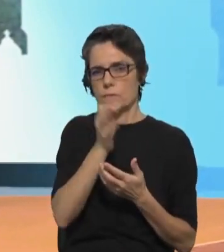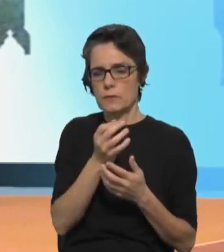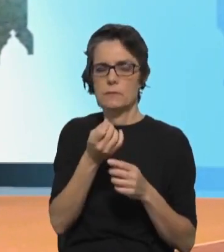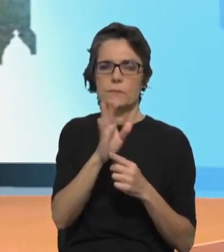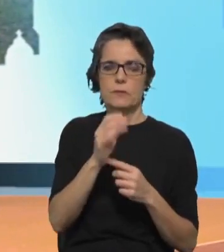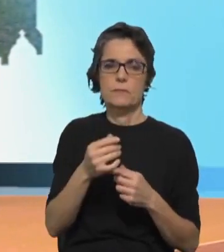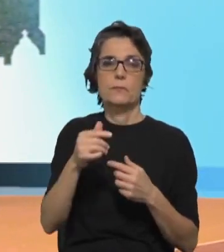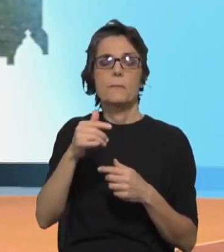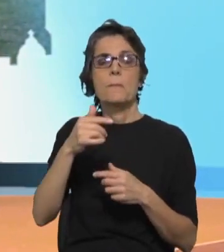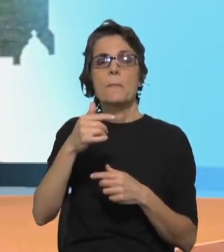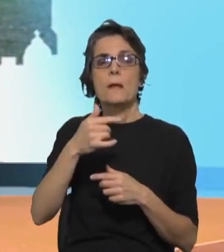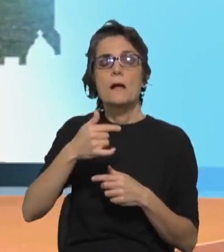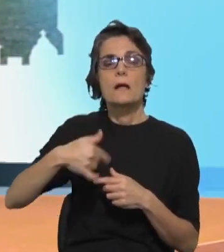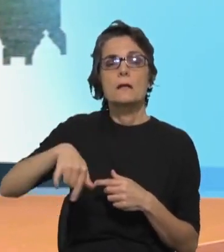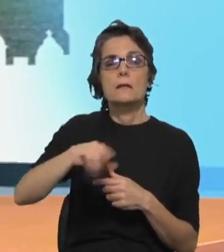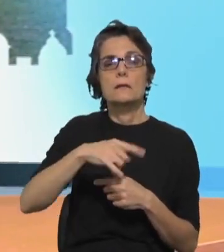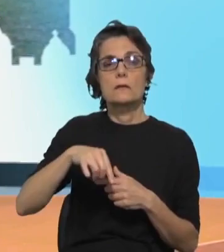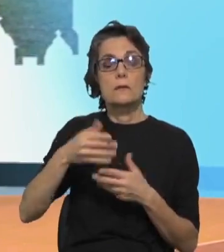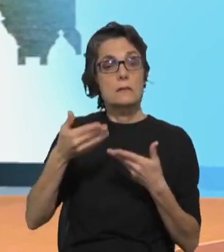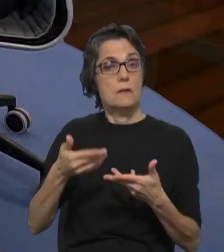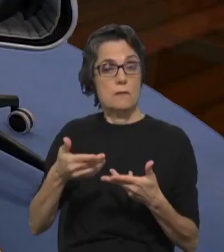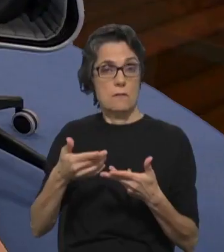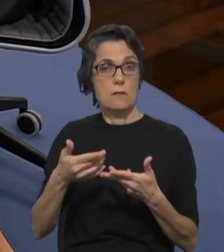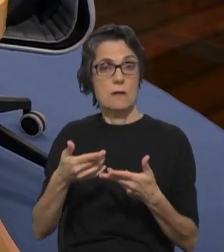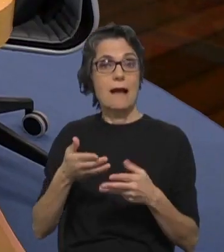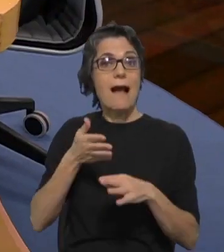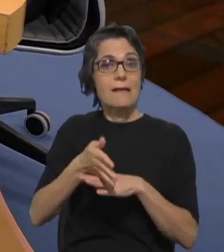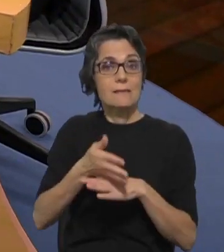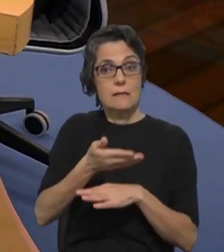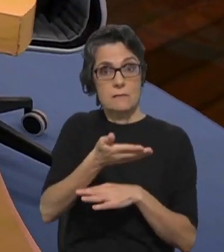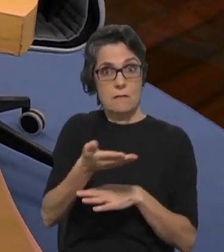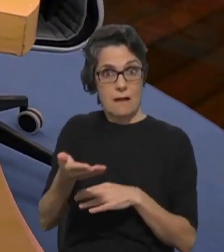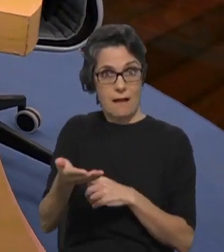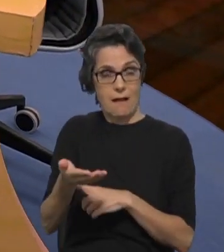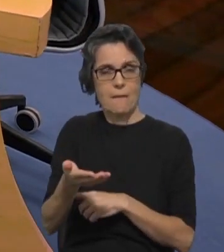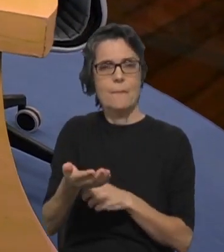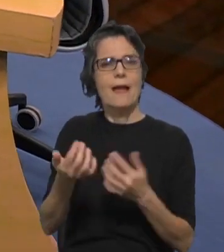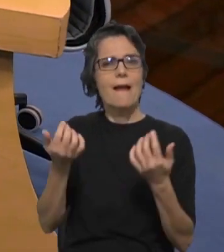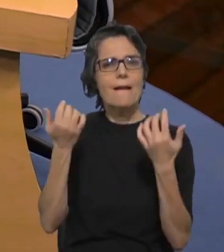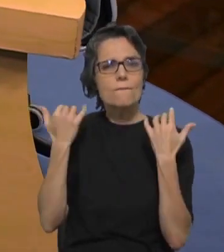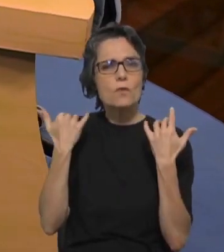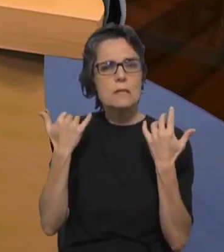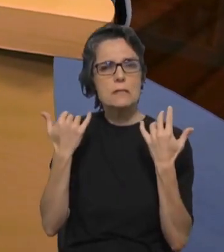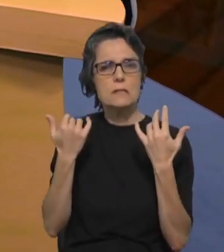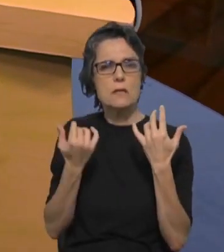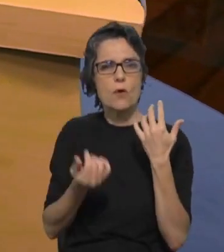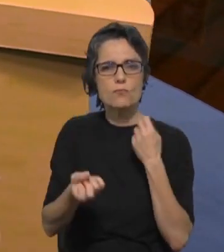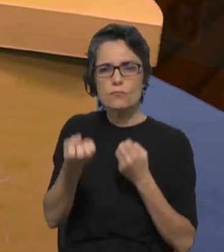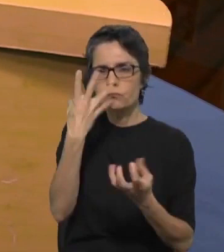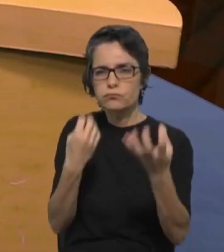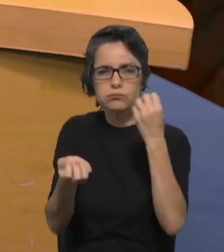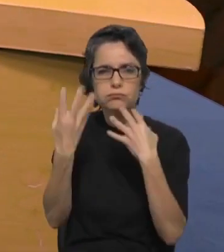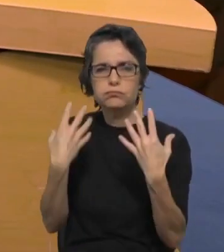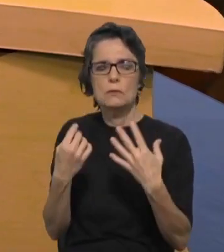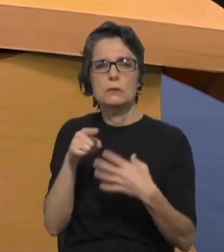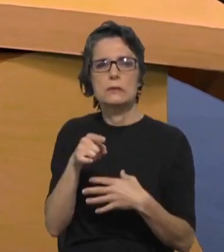num momento em que nós temos muitas vezes acesso e estamos a consumir informação que nos chega, sobretudo,